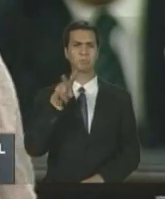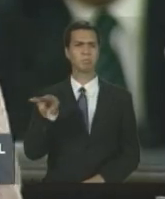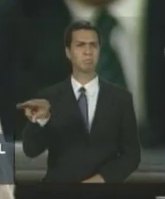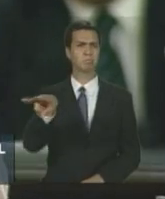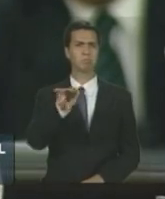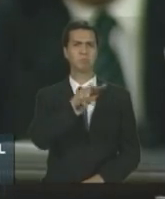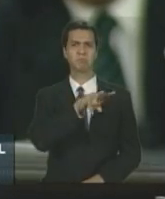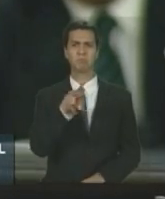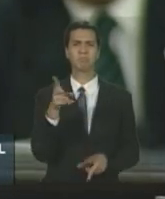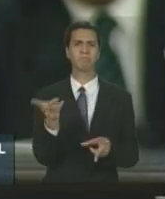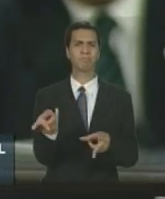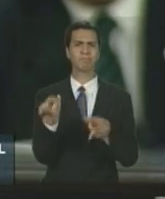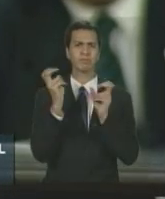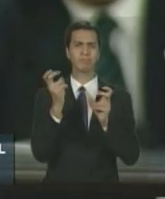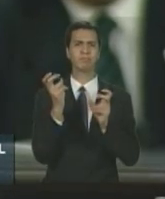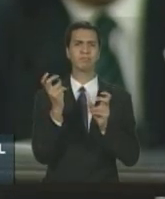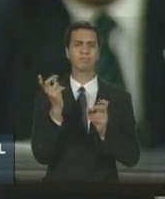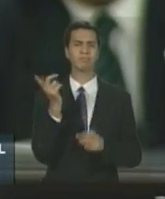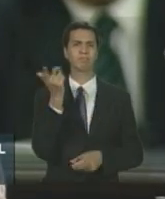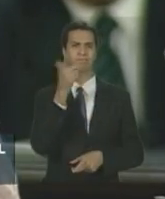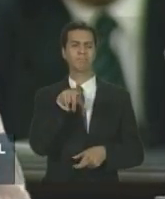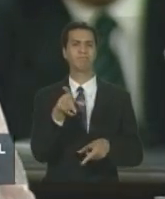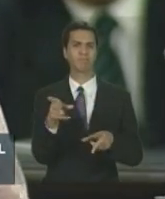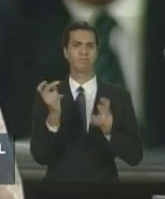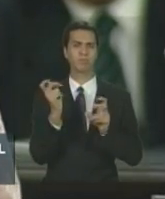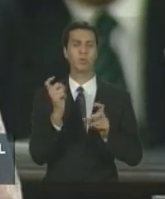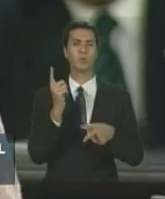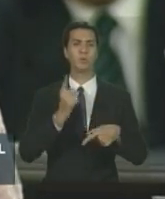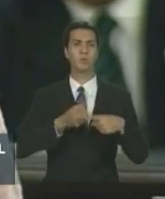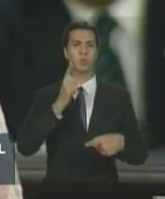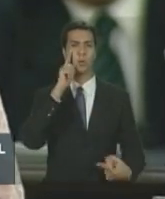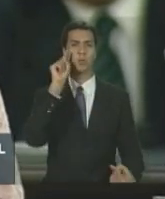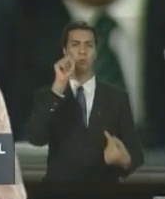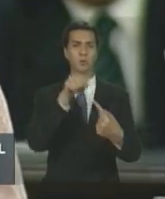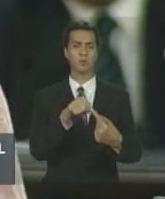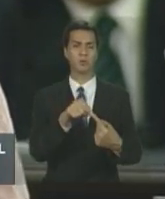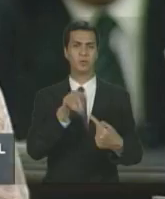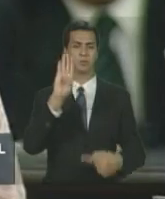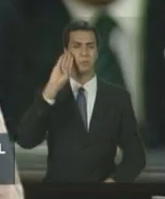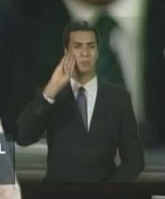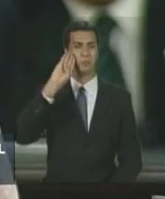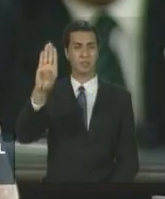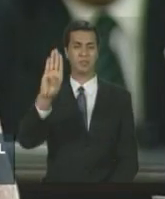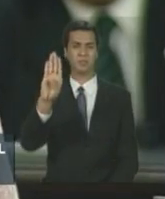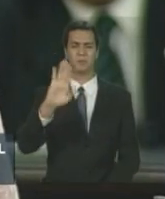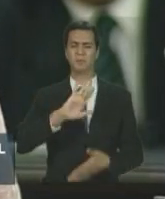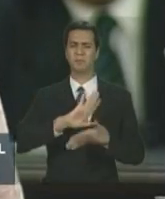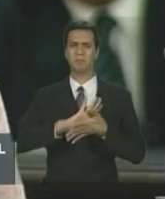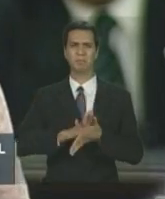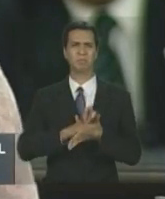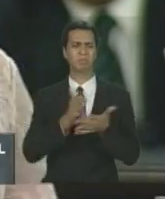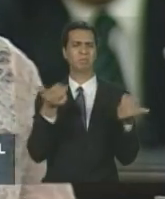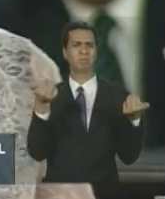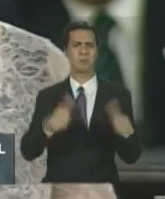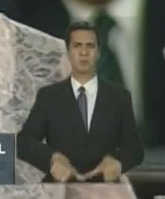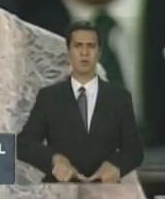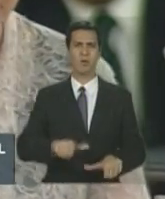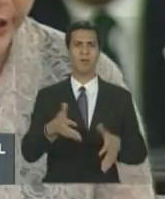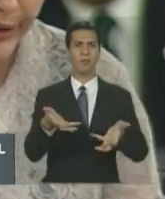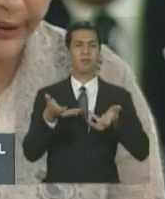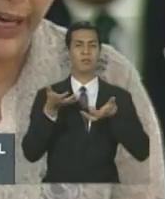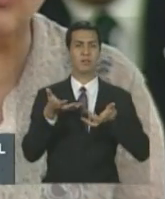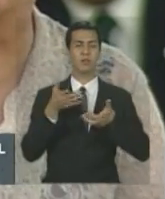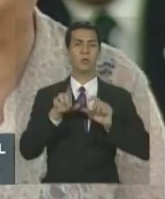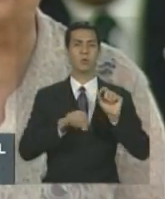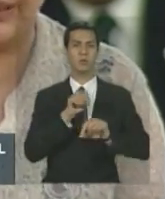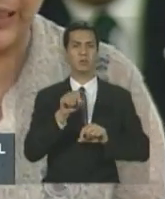aparece claramente que o objetivo mais cruel era sufocar toda